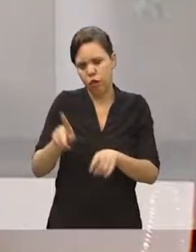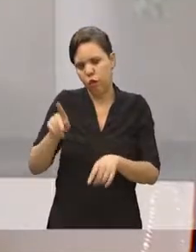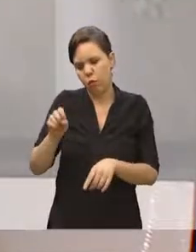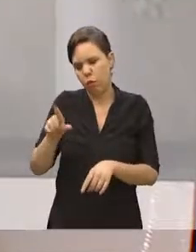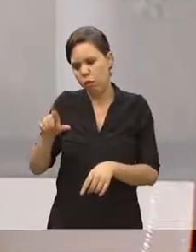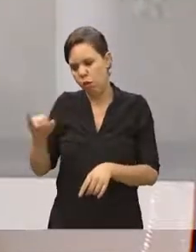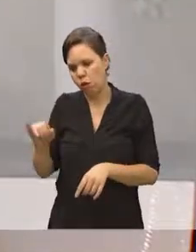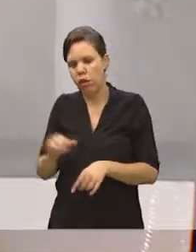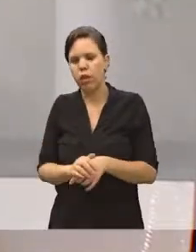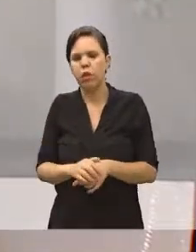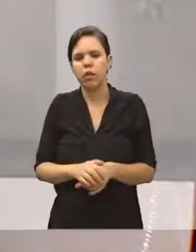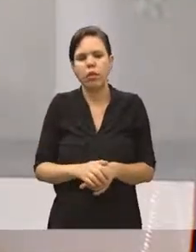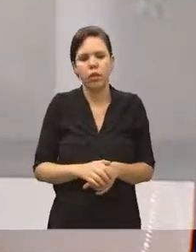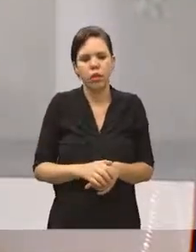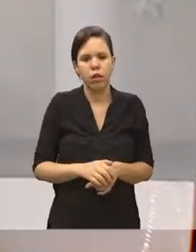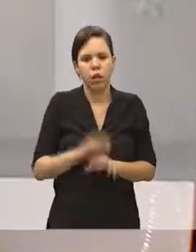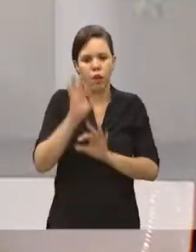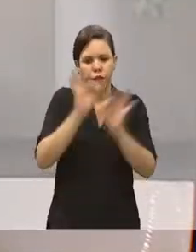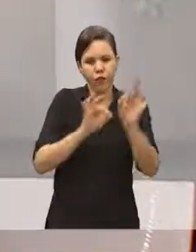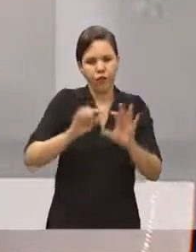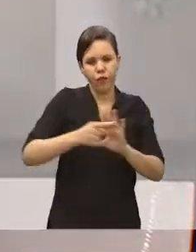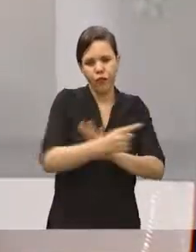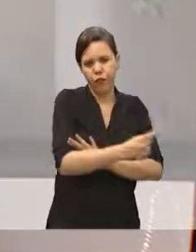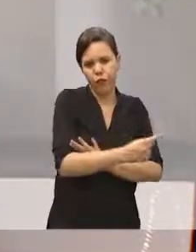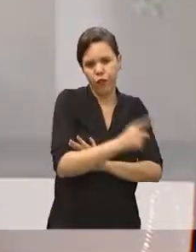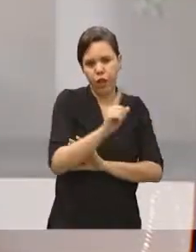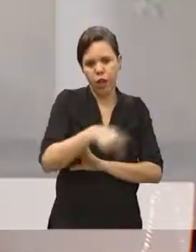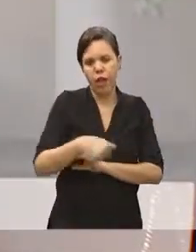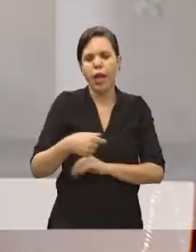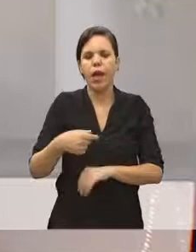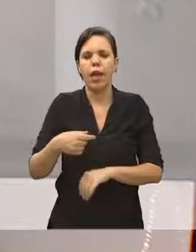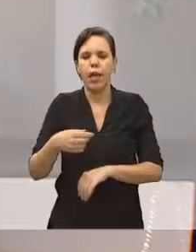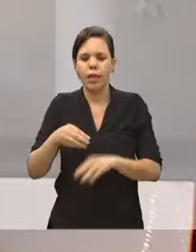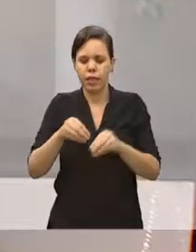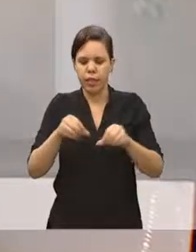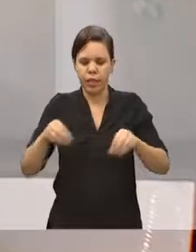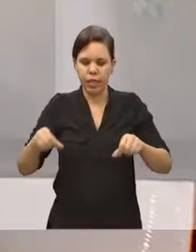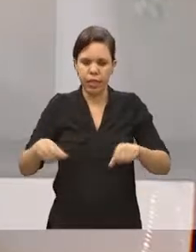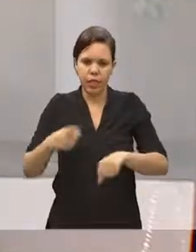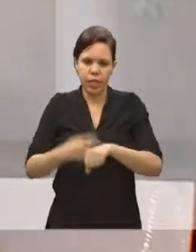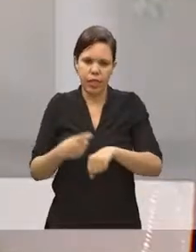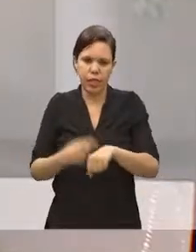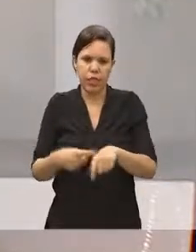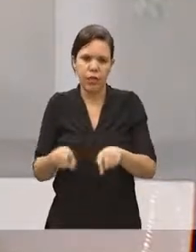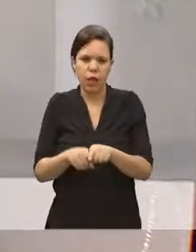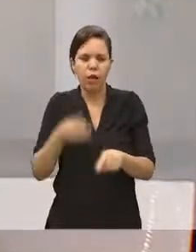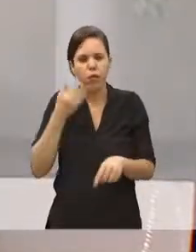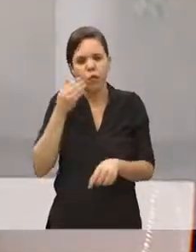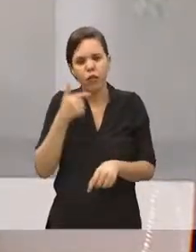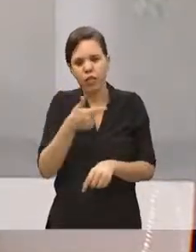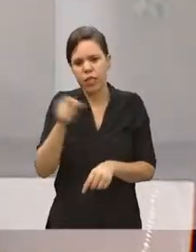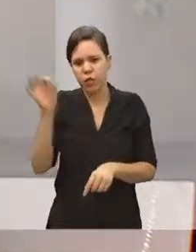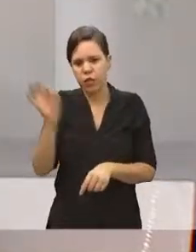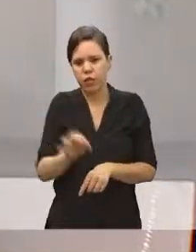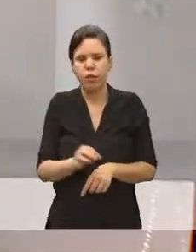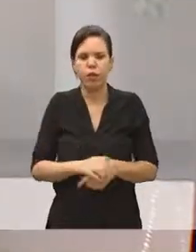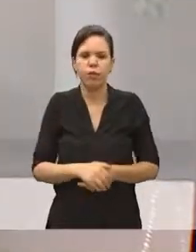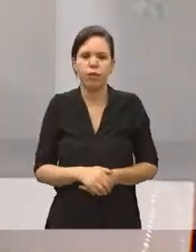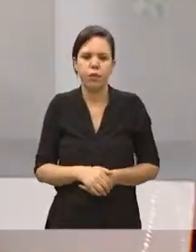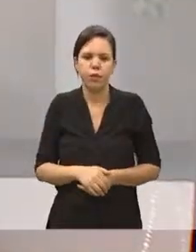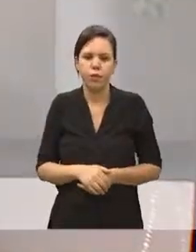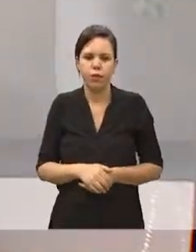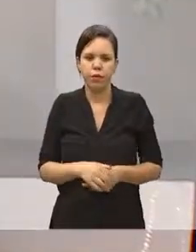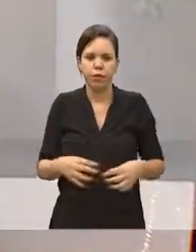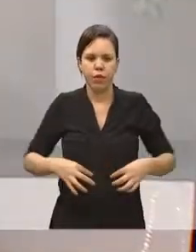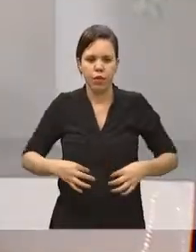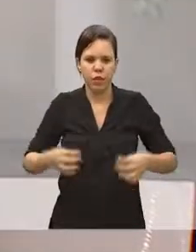O acabamento do fundo aqui é de cimento e ele tem 100% de aproveitamento no processo fabril. Os tecidos também